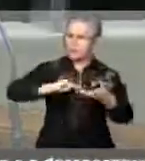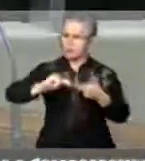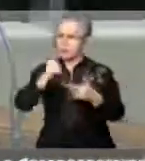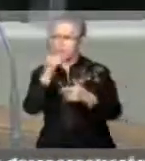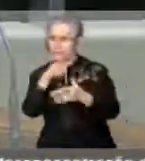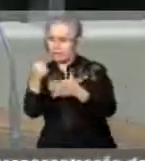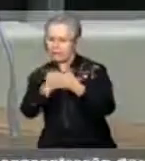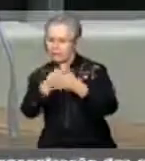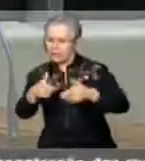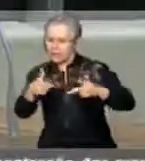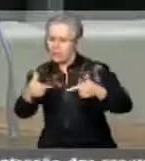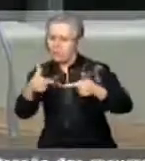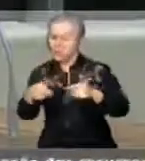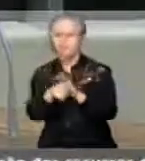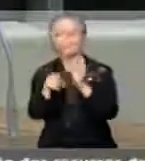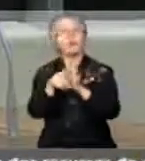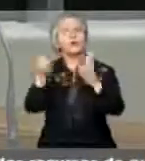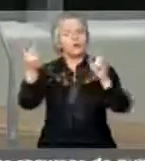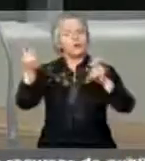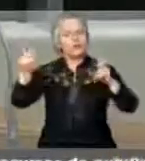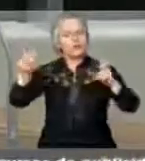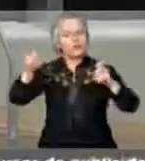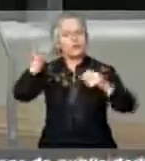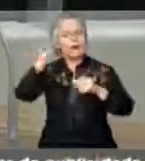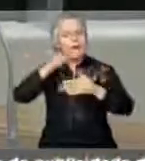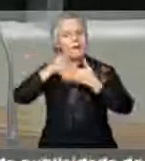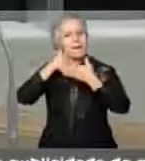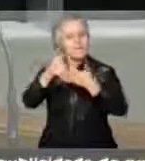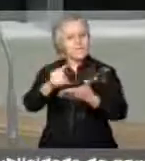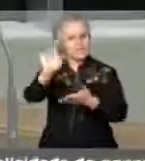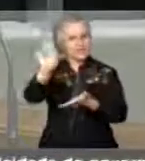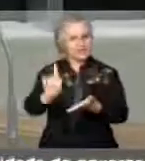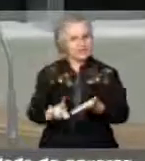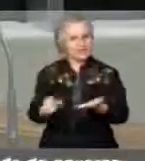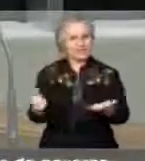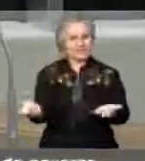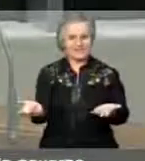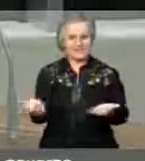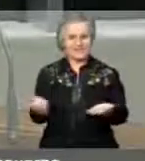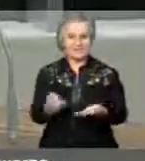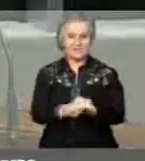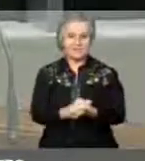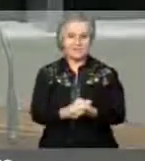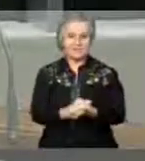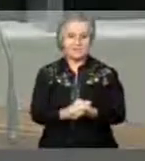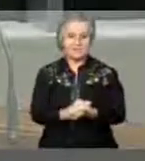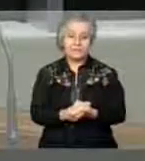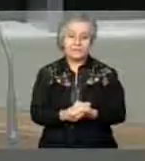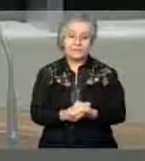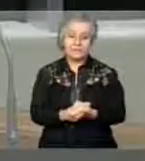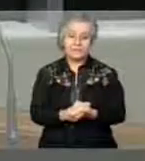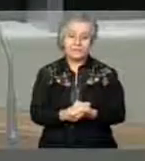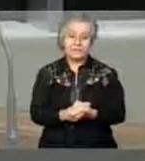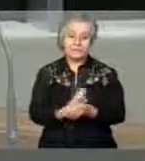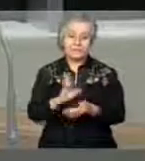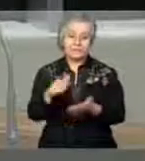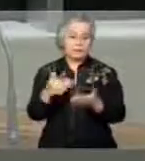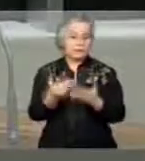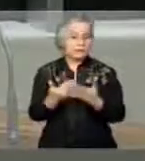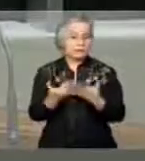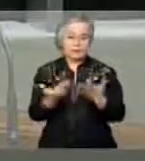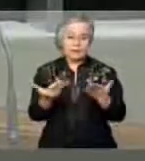bandeiras relativas às questões de luta em prol dos direitos da mulher, que ainda não desfruta de tão desejada